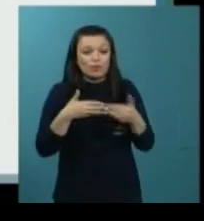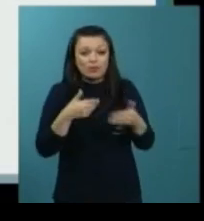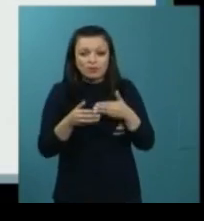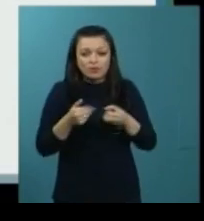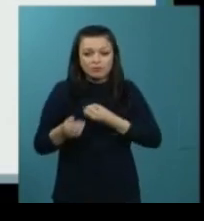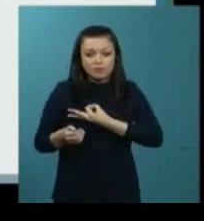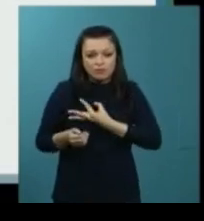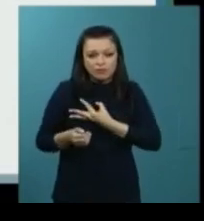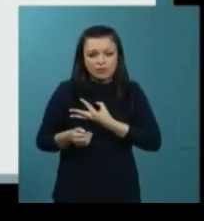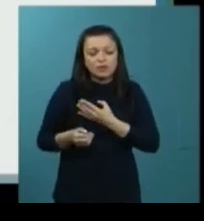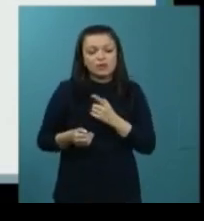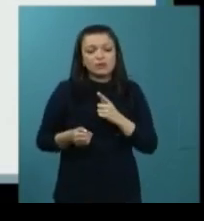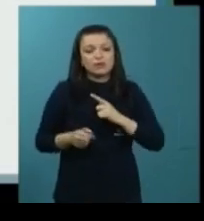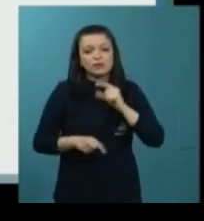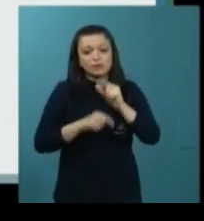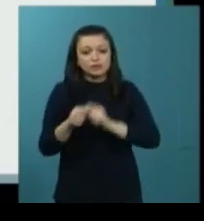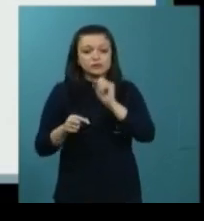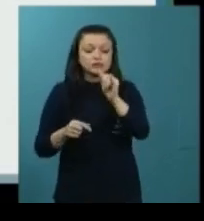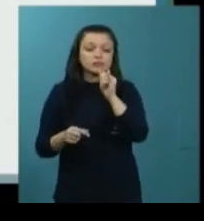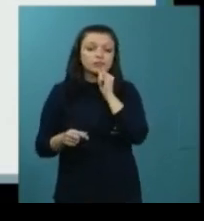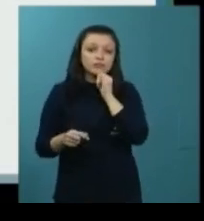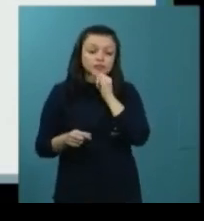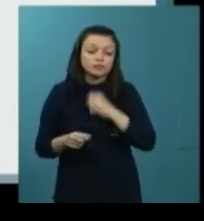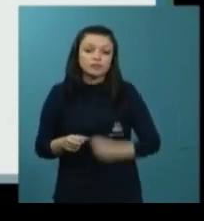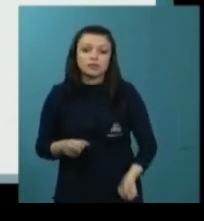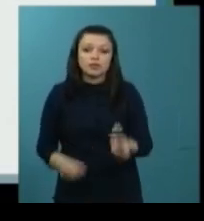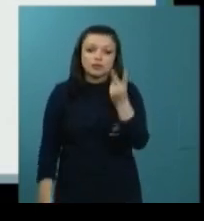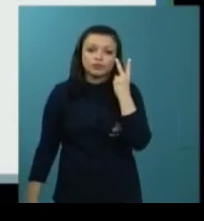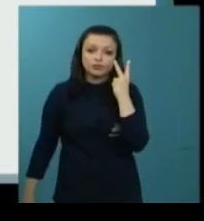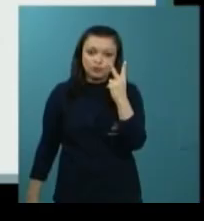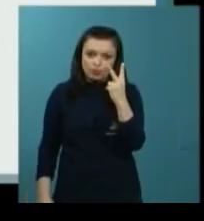ele tem o que nós chamamos de duas